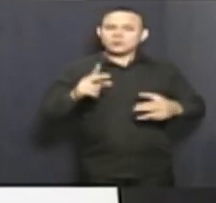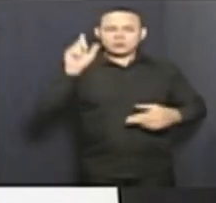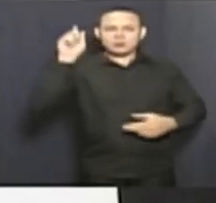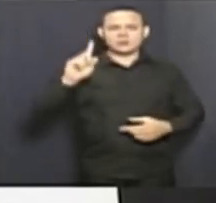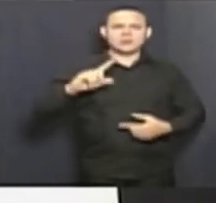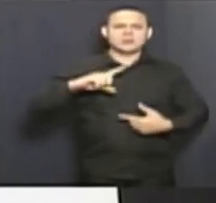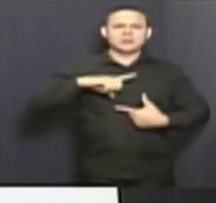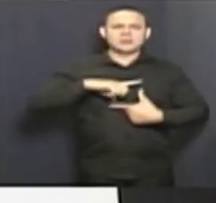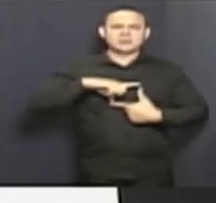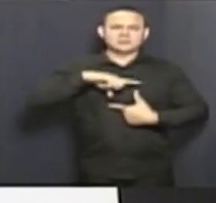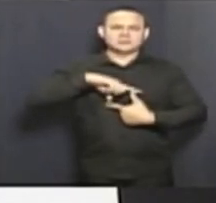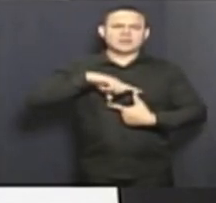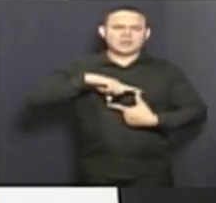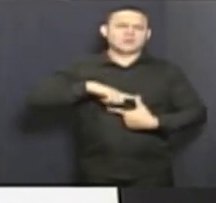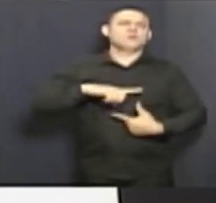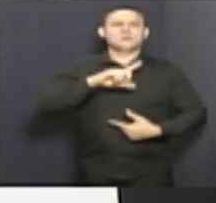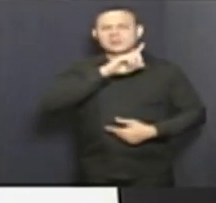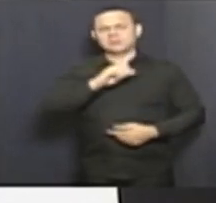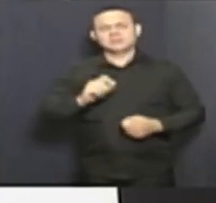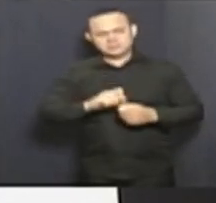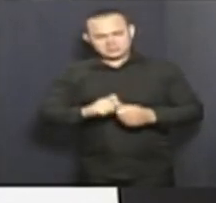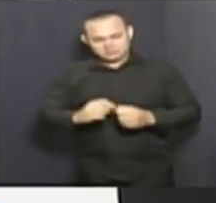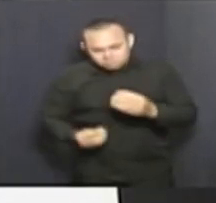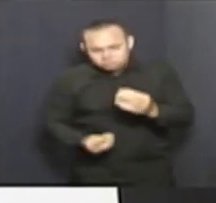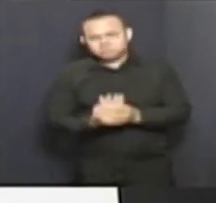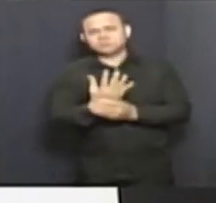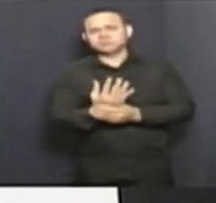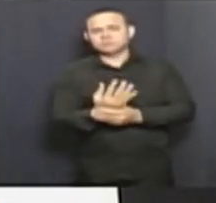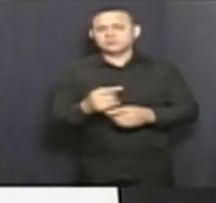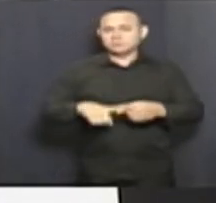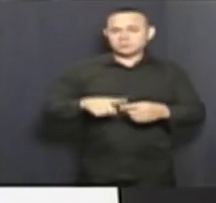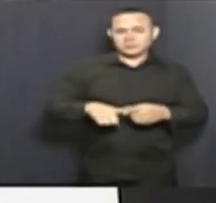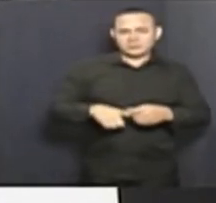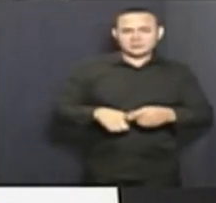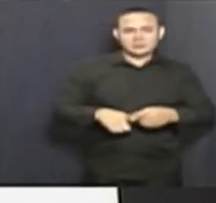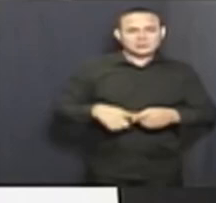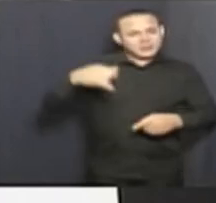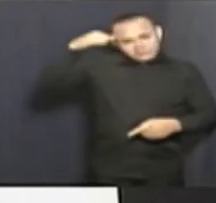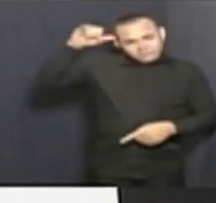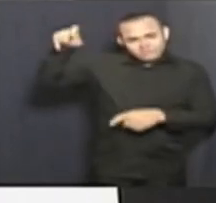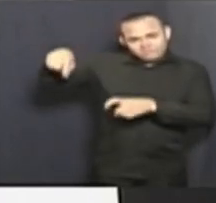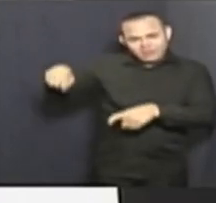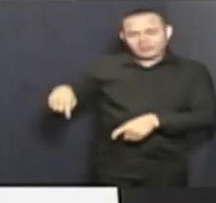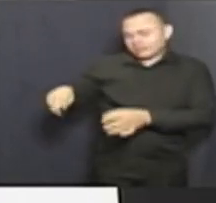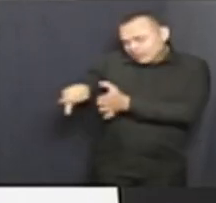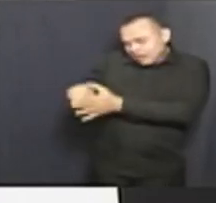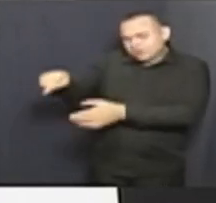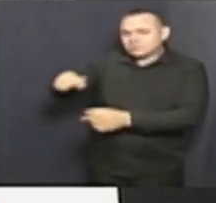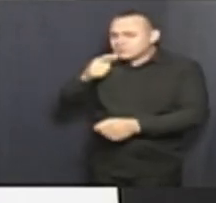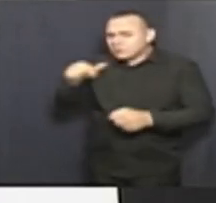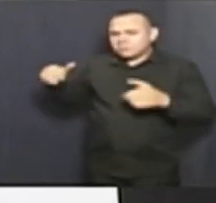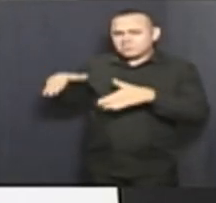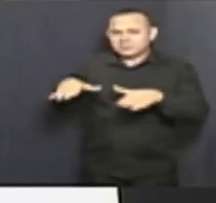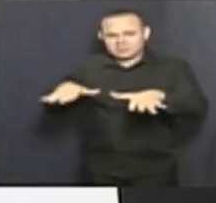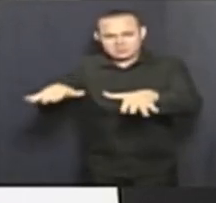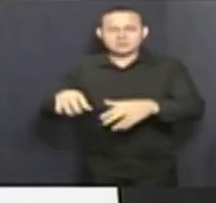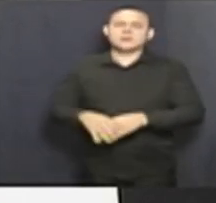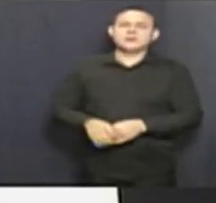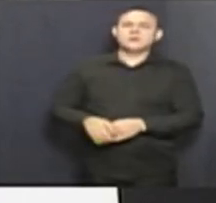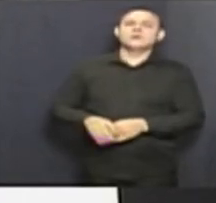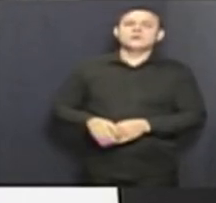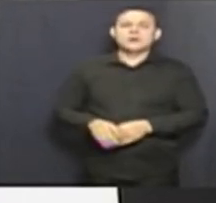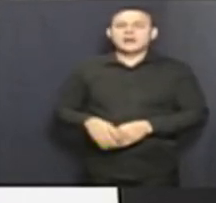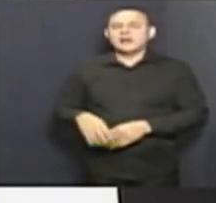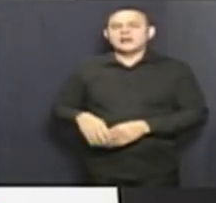neste sentido o gado no pantanal ali no rio taquari ele desce de meta e metem em todo lugar